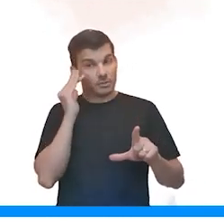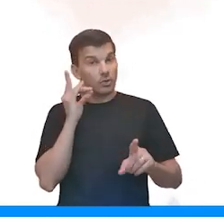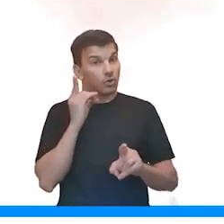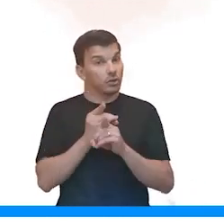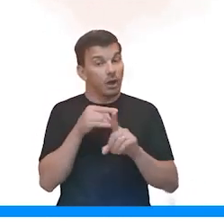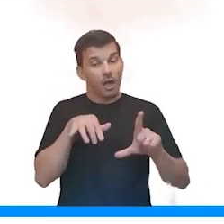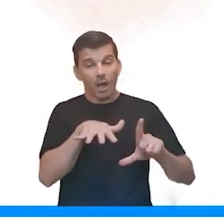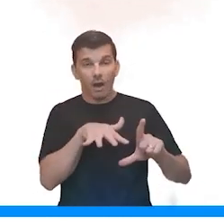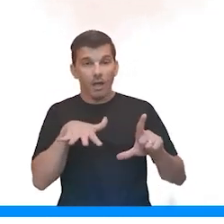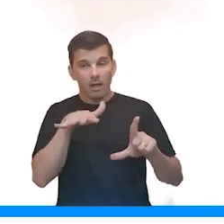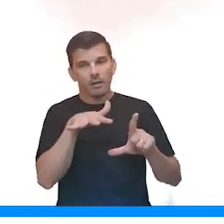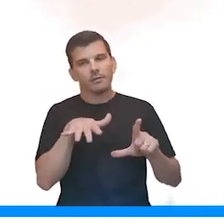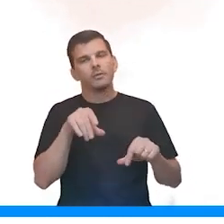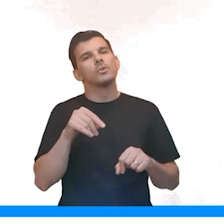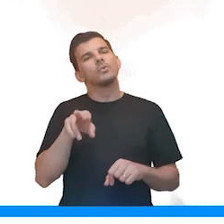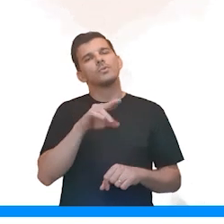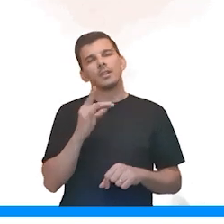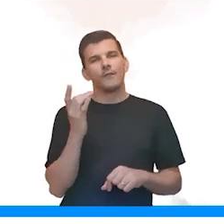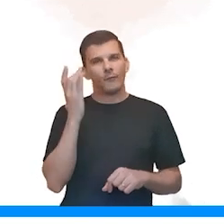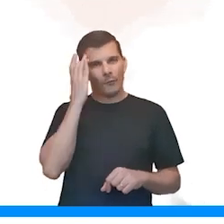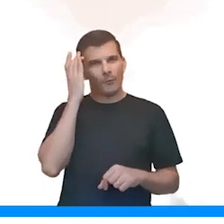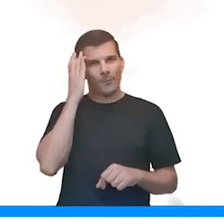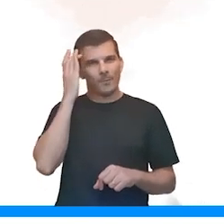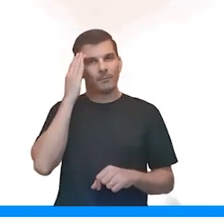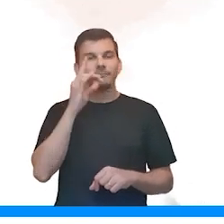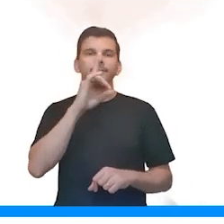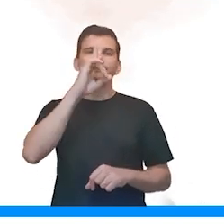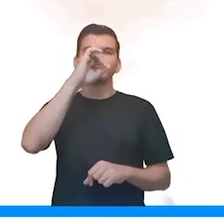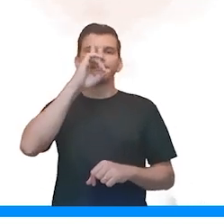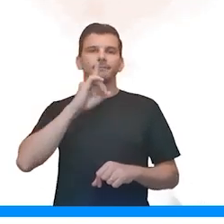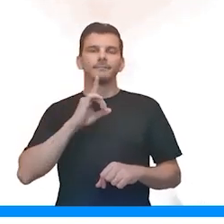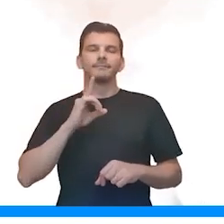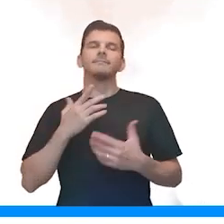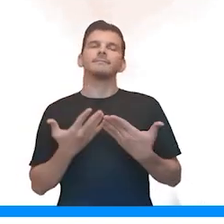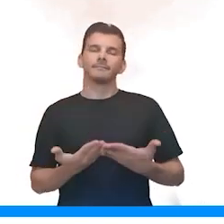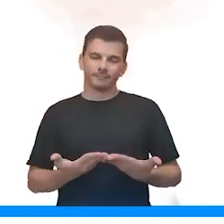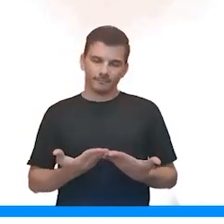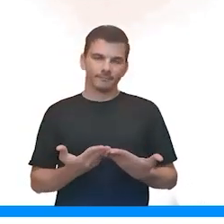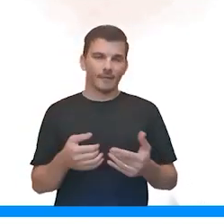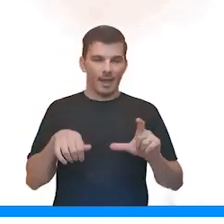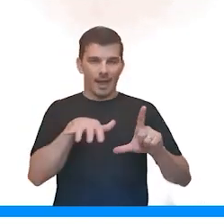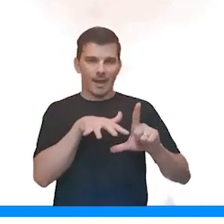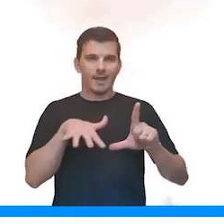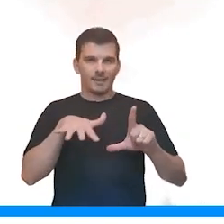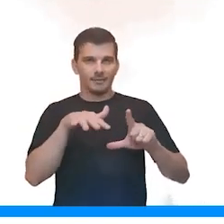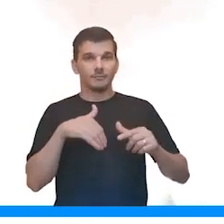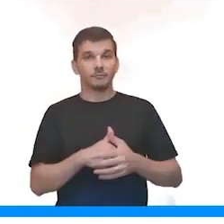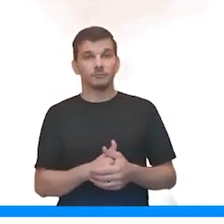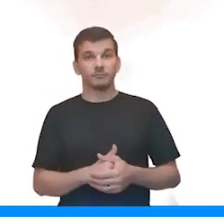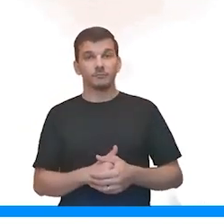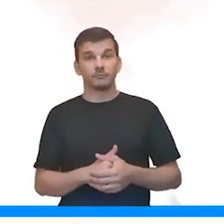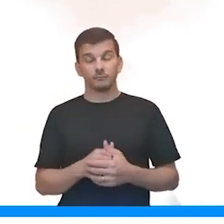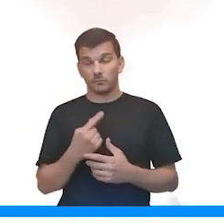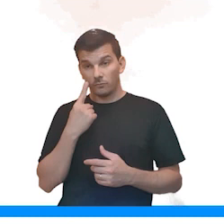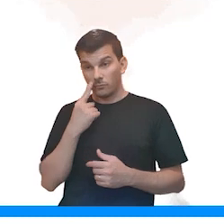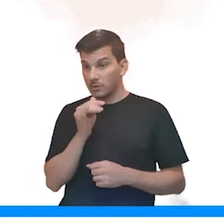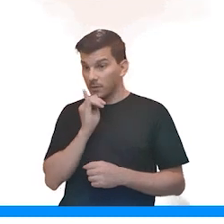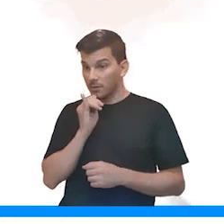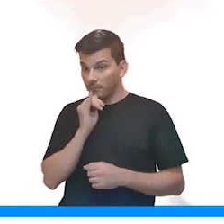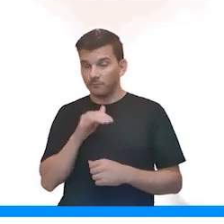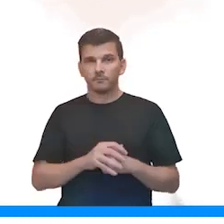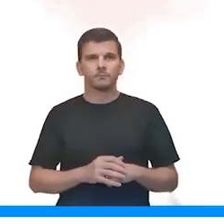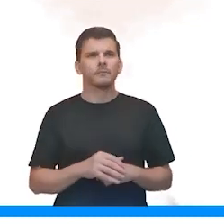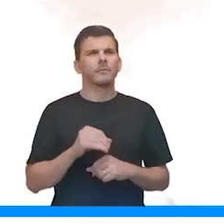gráfico. é só achar a área da forma geométrica feita pela transformação cíclica, essa área interna